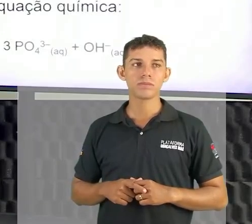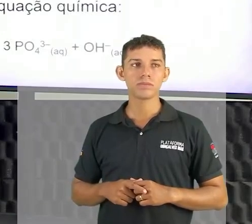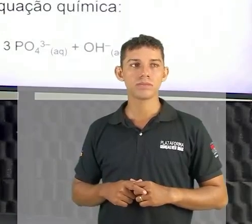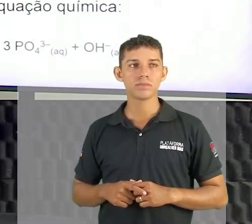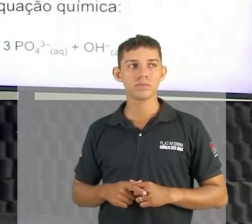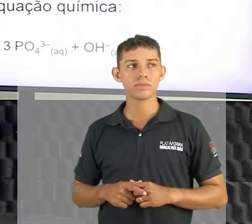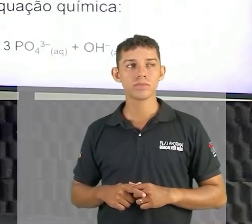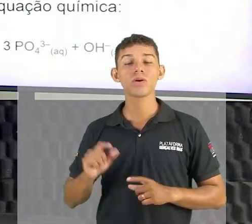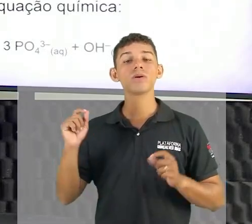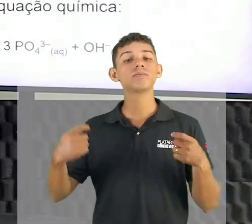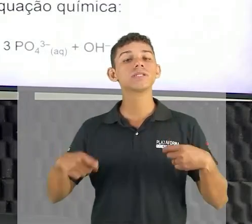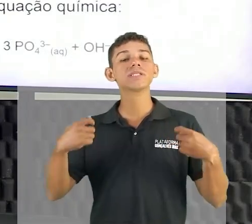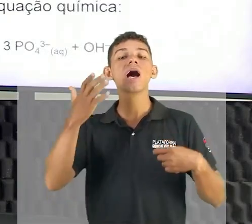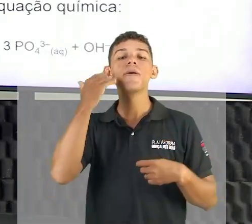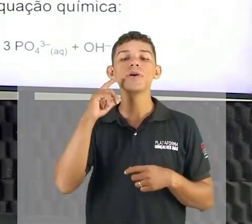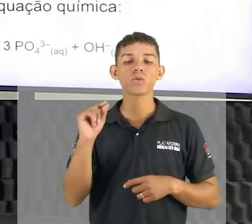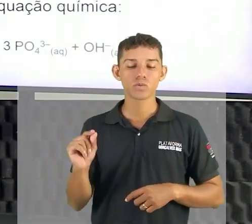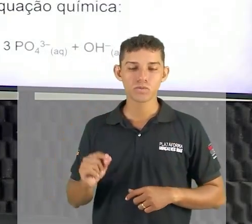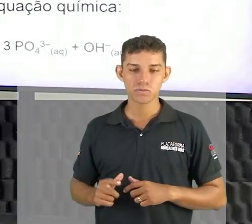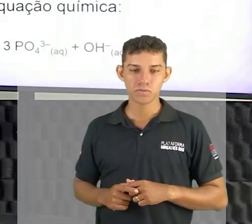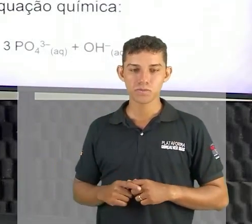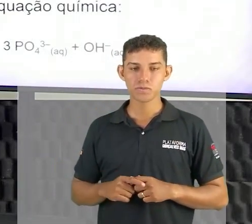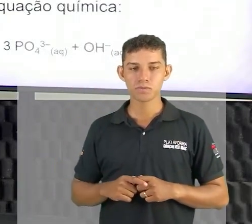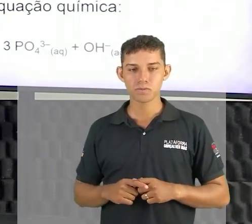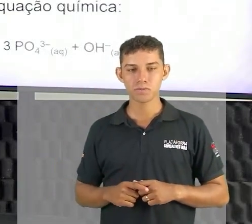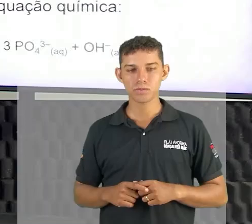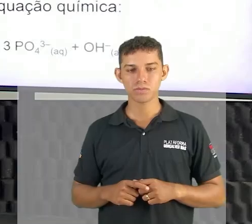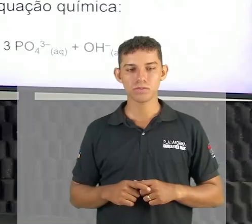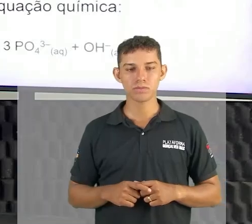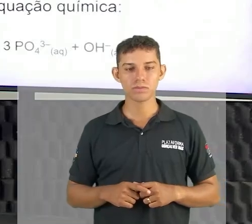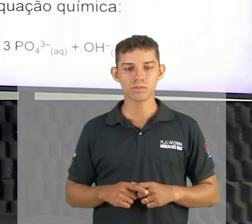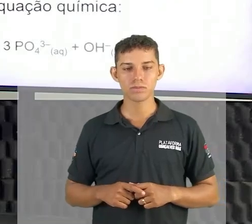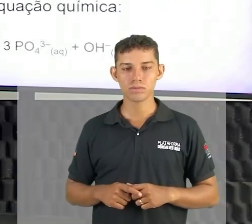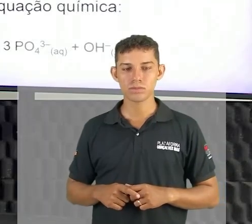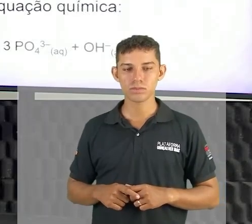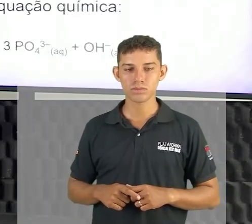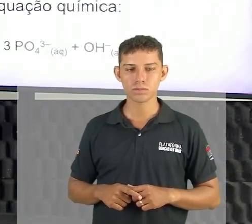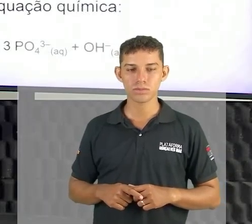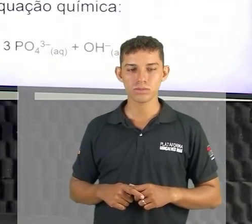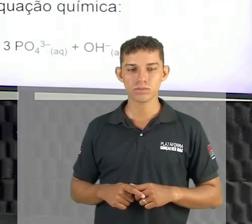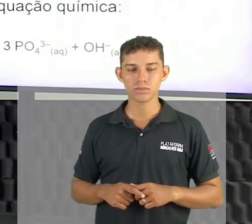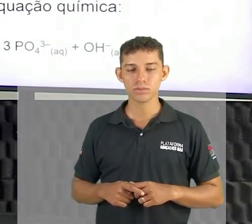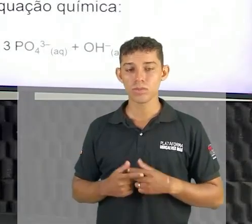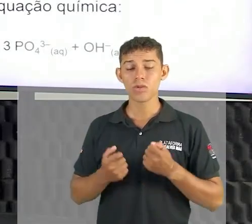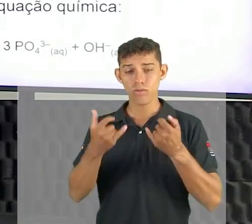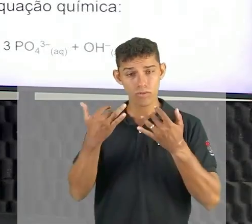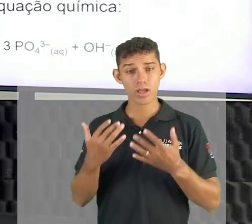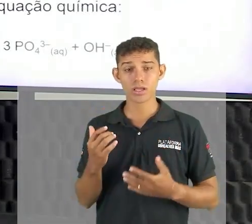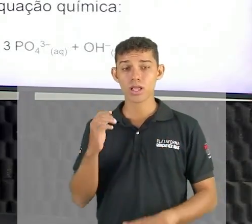que eu preciso saber? Eu preciso saber o seguinte. Quando eu falo em pH, eu vou falar da questão da acidez.